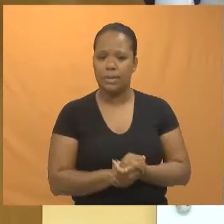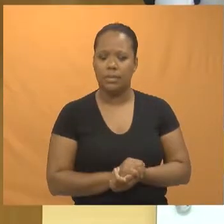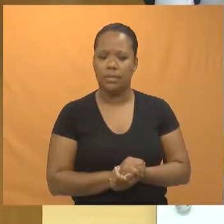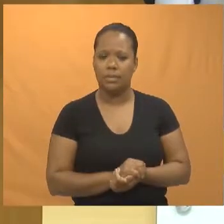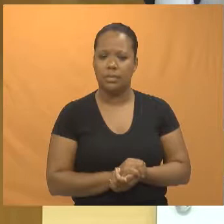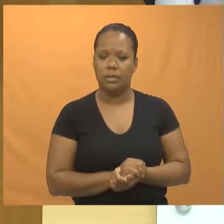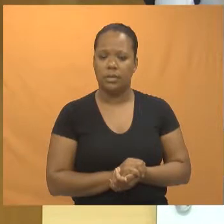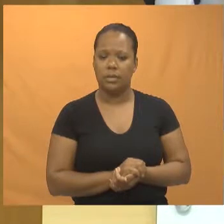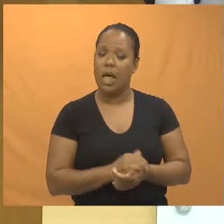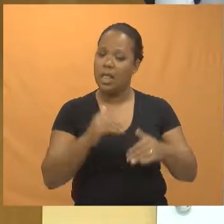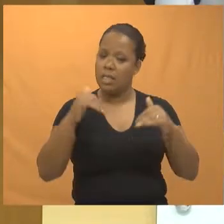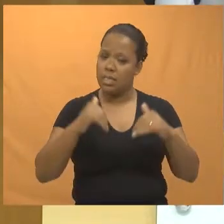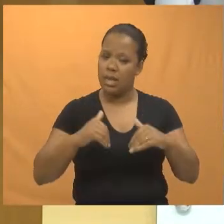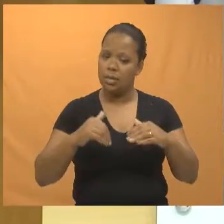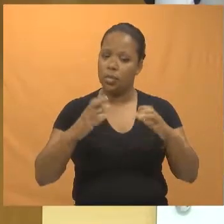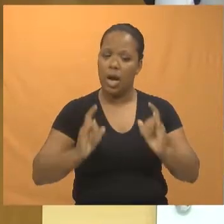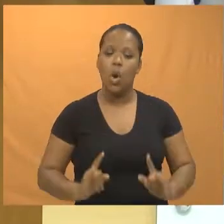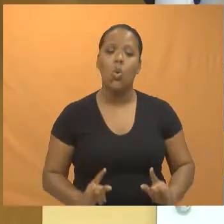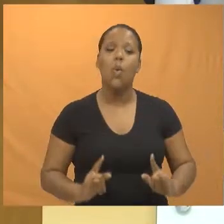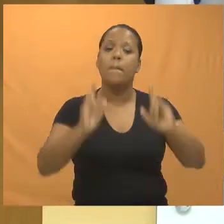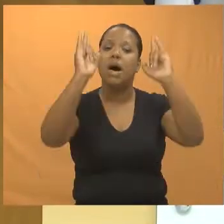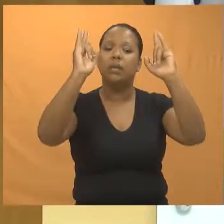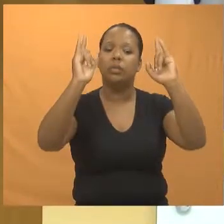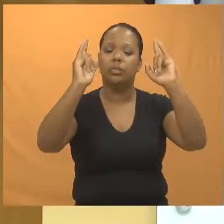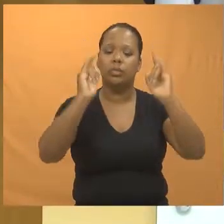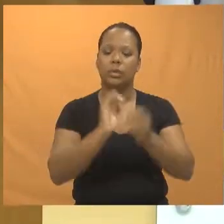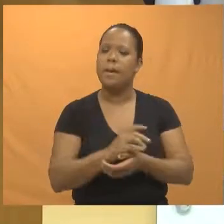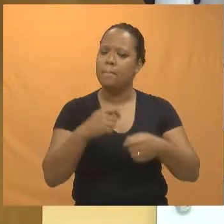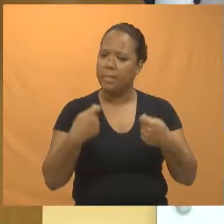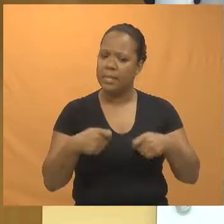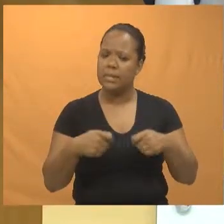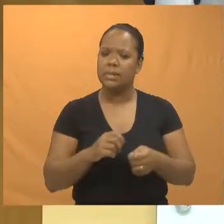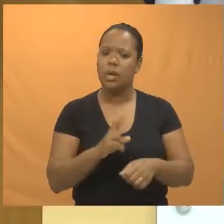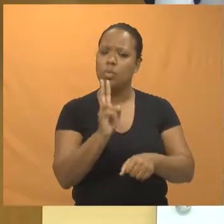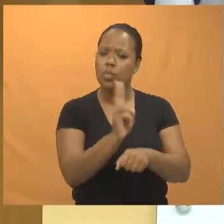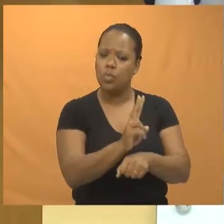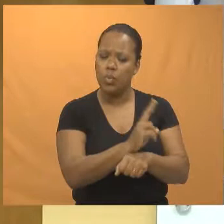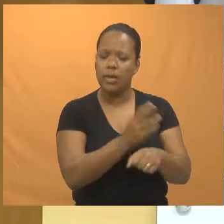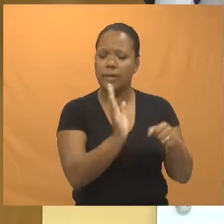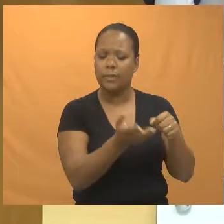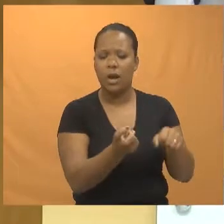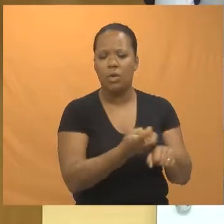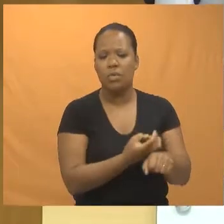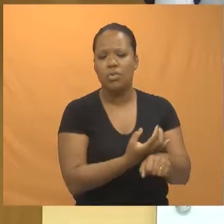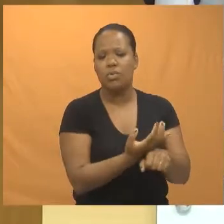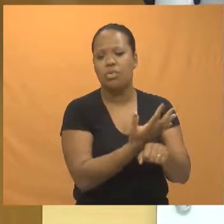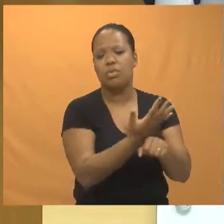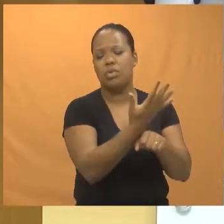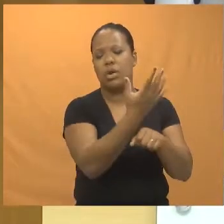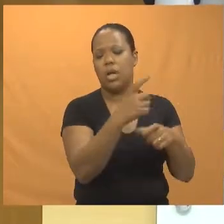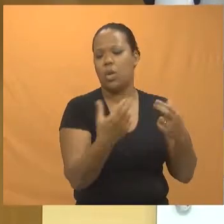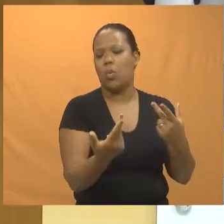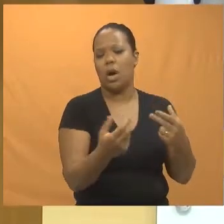podemos, porque ela está dentro da área urbana. Então tem que ser feita uma manutenção. Não pode deixar lá a vegetação como fosse uma zona